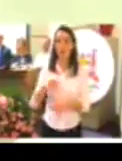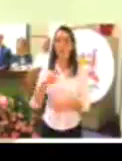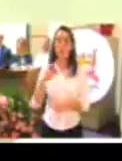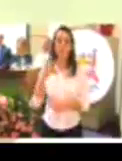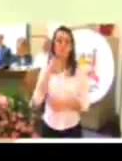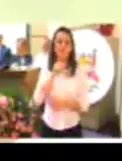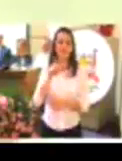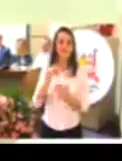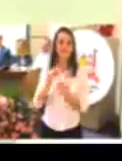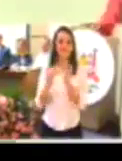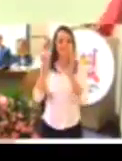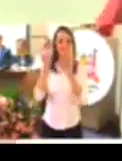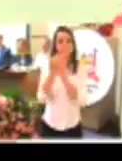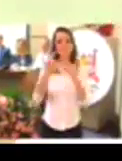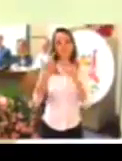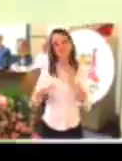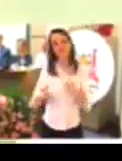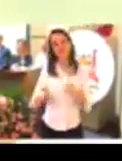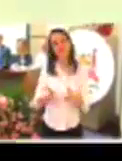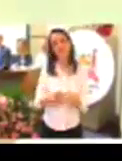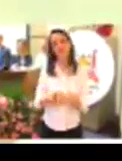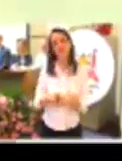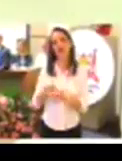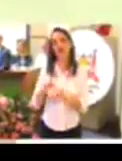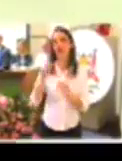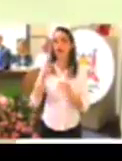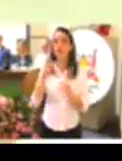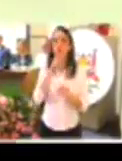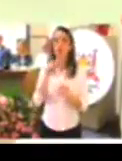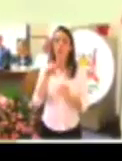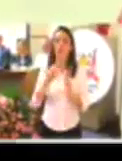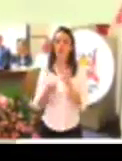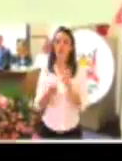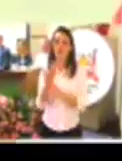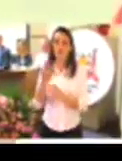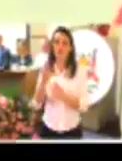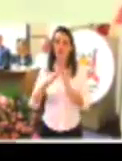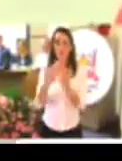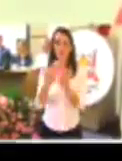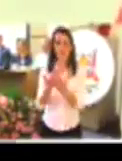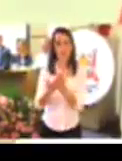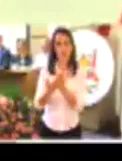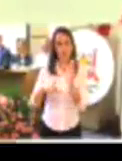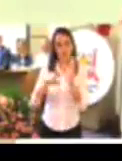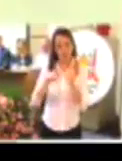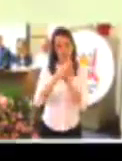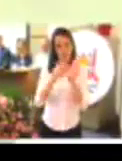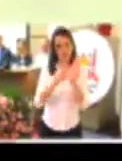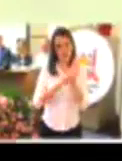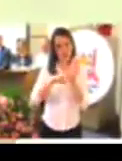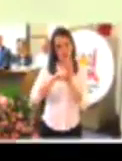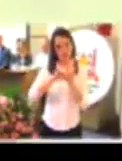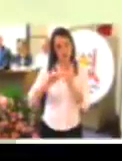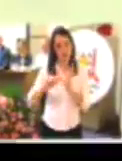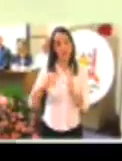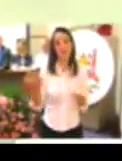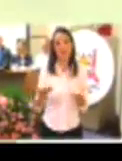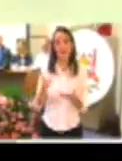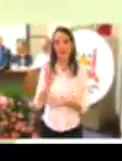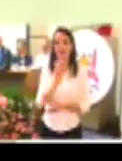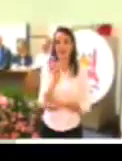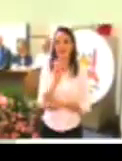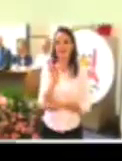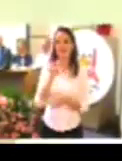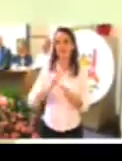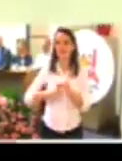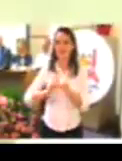estamos na vanguarda. Com a aprovação da Escola do Legislativo Municipal de Criciúma, somos a quinta cidade